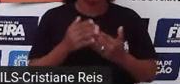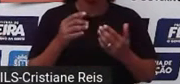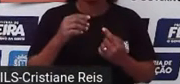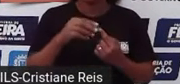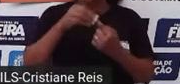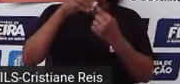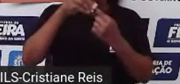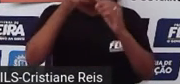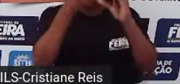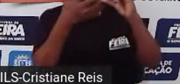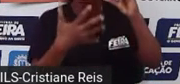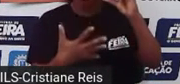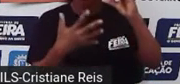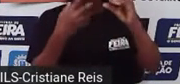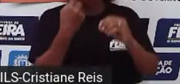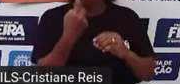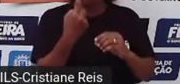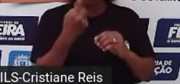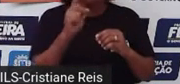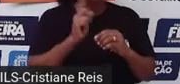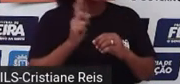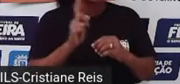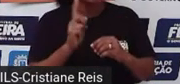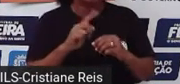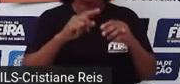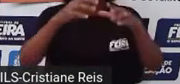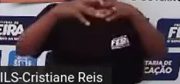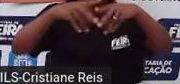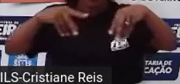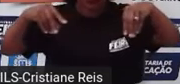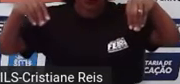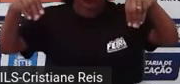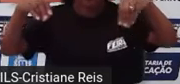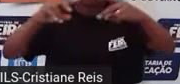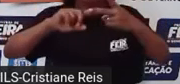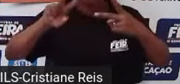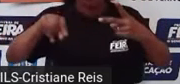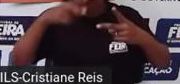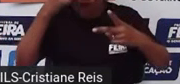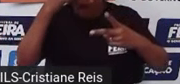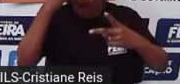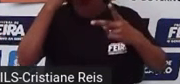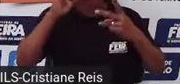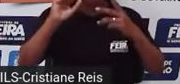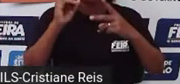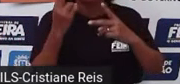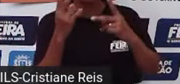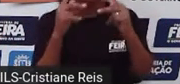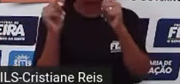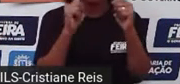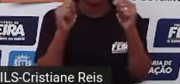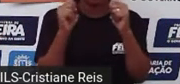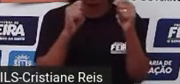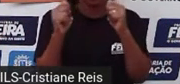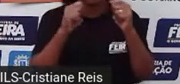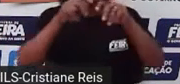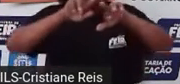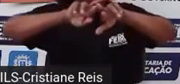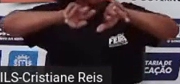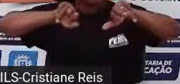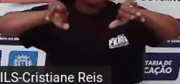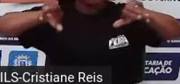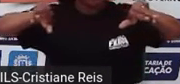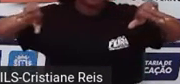de um dos aspectos né ou seja ele físico ou cultural ou econômico você tinha muita coisa para dizer